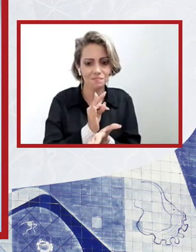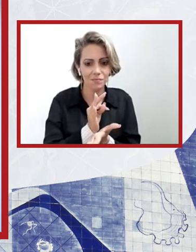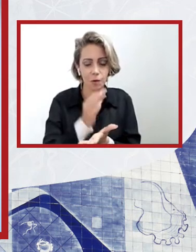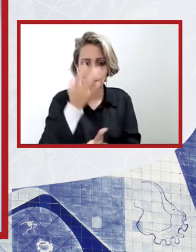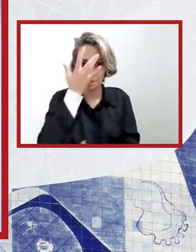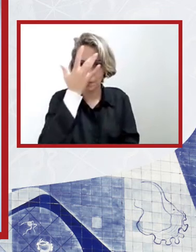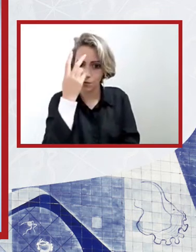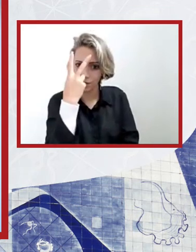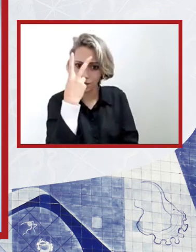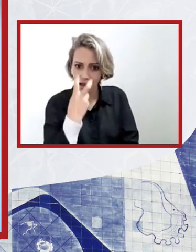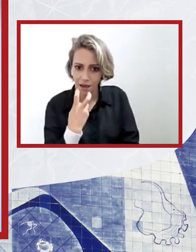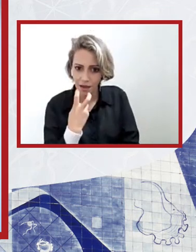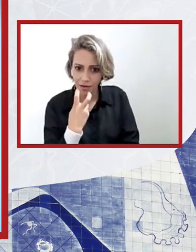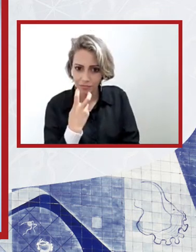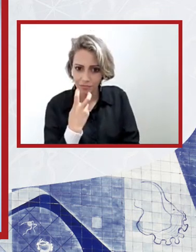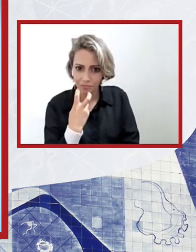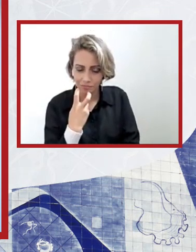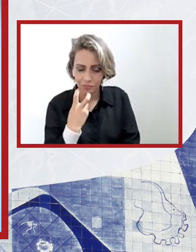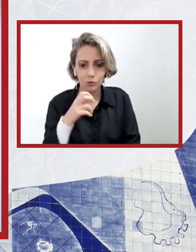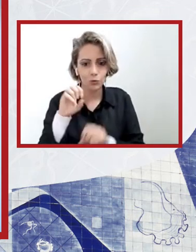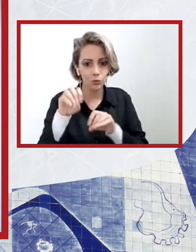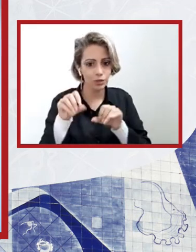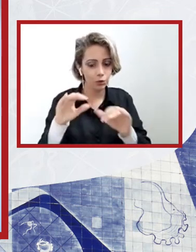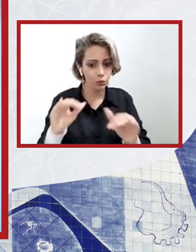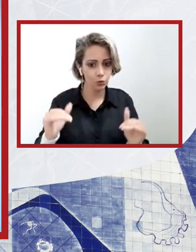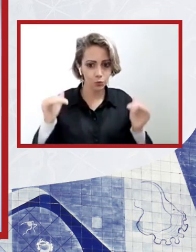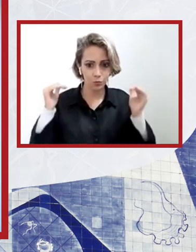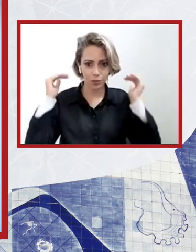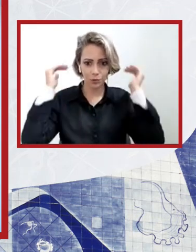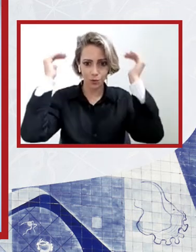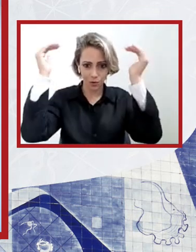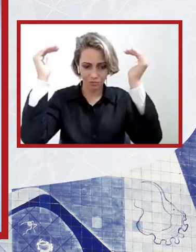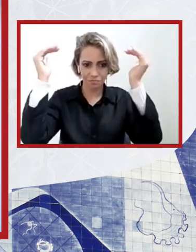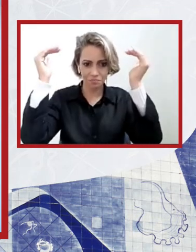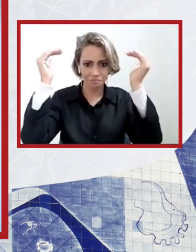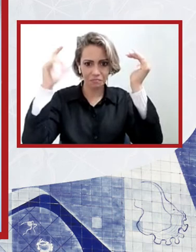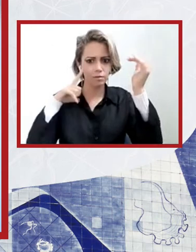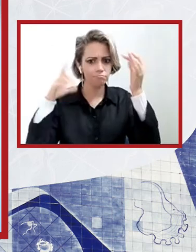cegos no ensino superior, nosso descritivo grande, né?